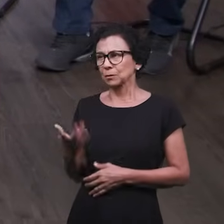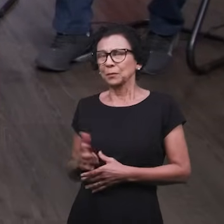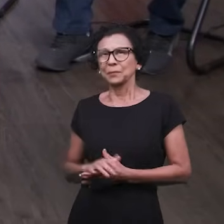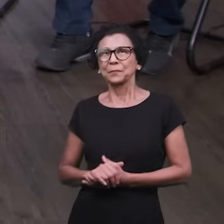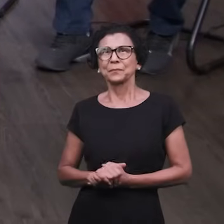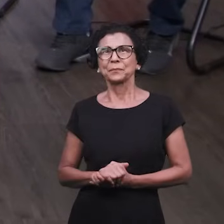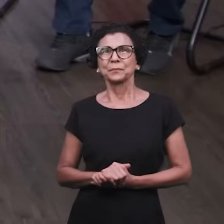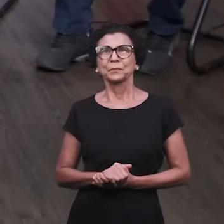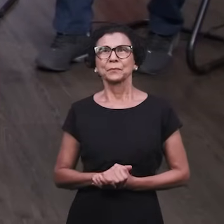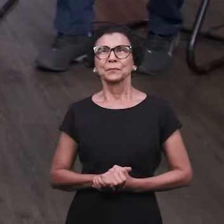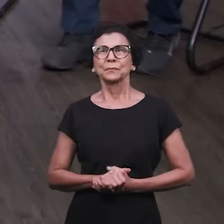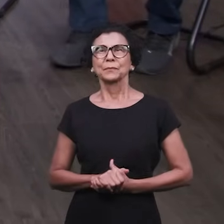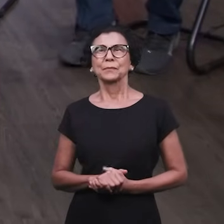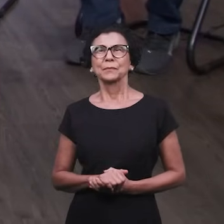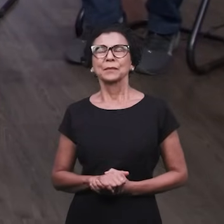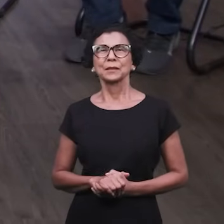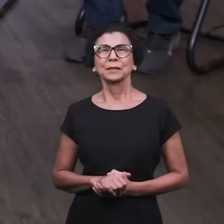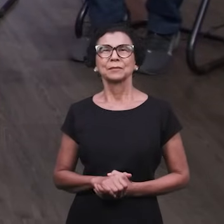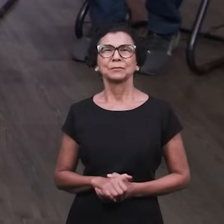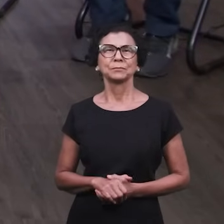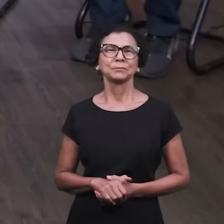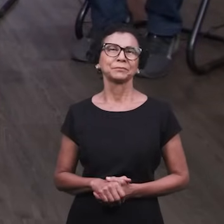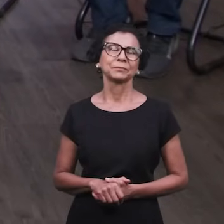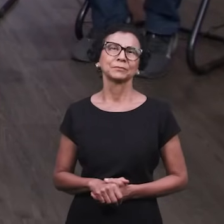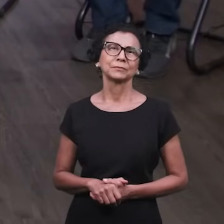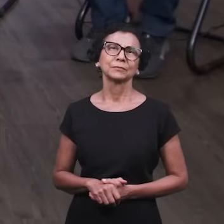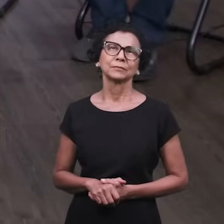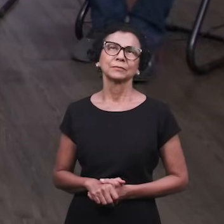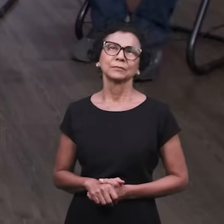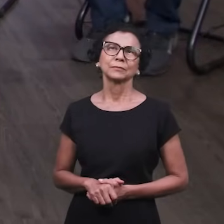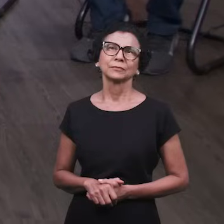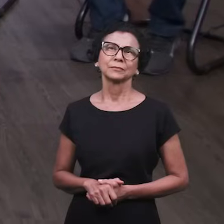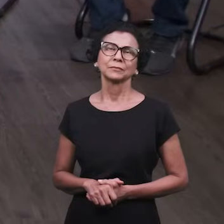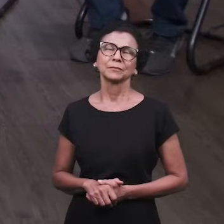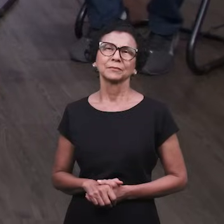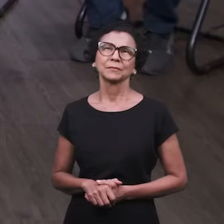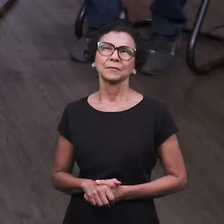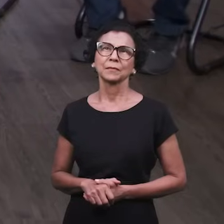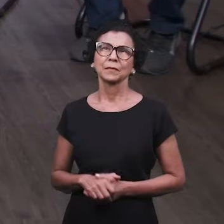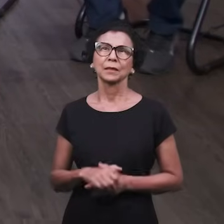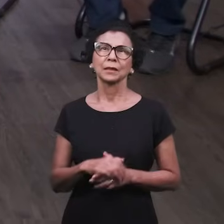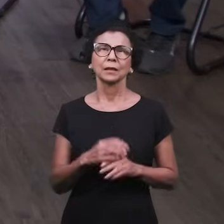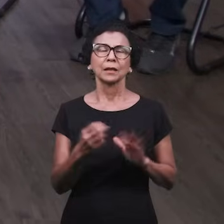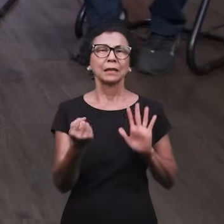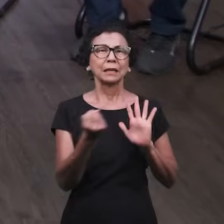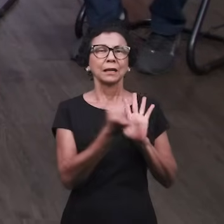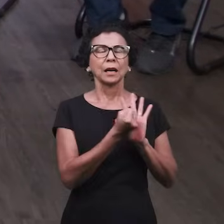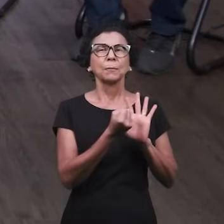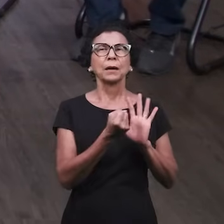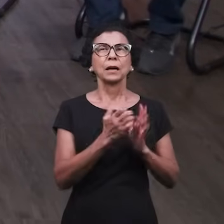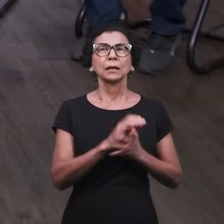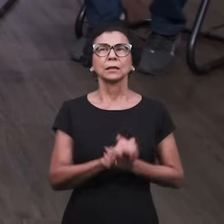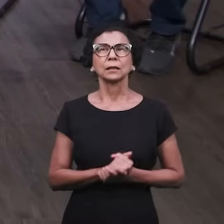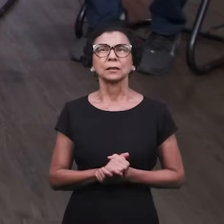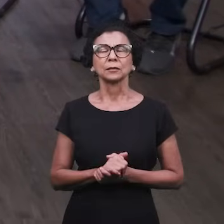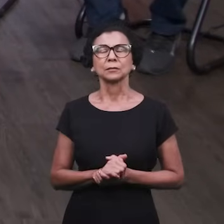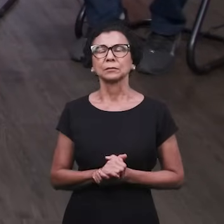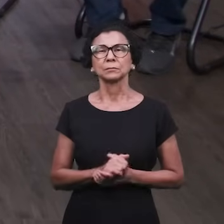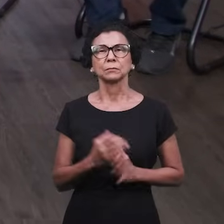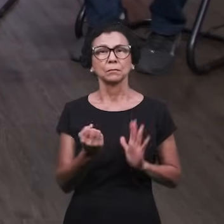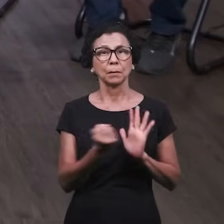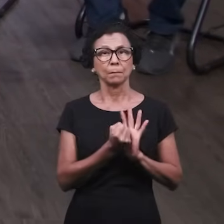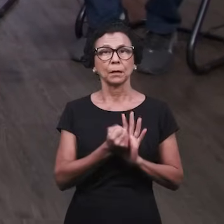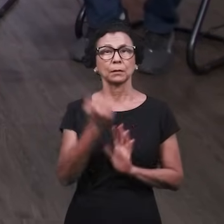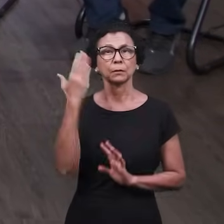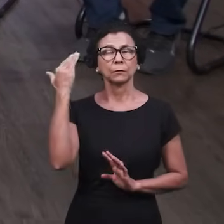de 41 anos aí, se ele está funcionando bem mesmo. Qual é a marca mesmo que o senhor falou? É japonesa, né? É um Takamine. Takamine. Essa marca,